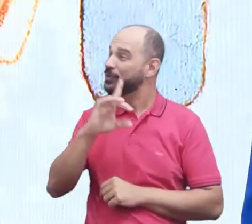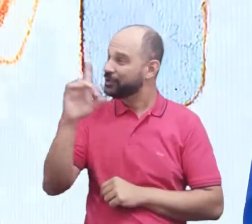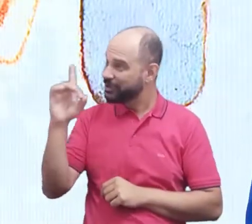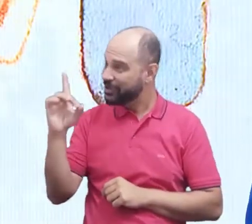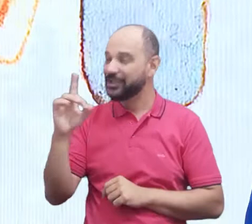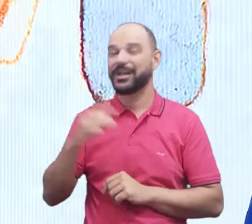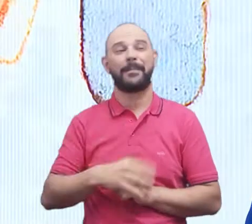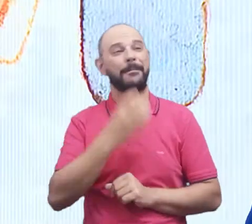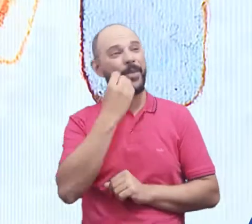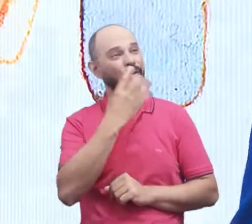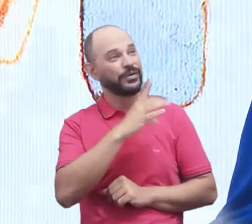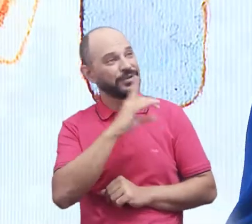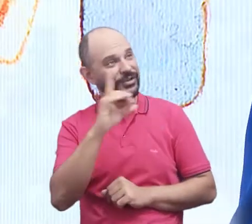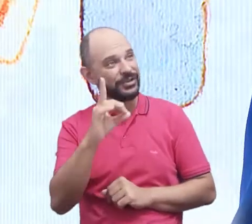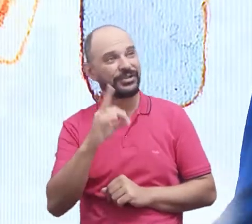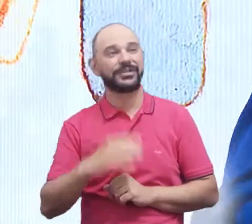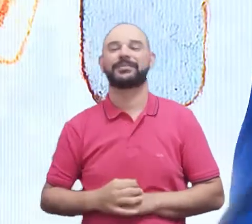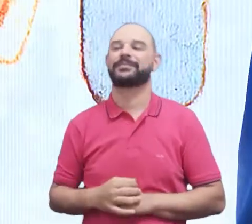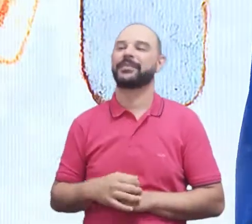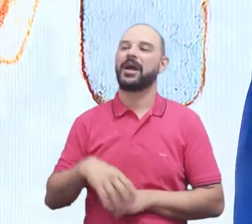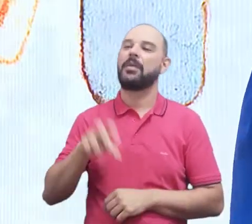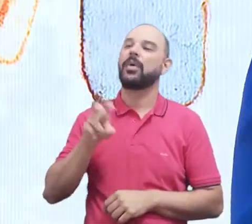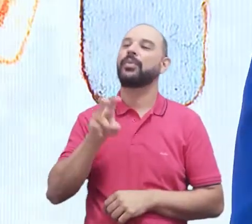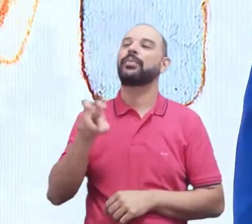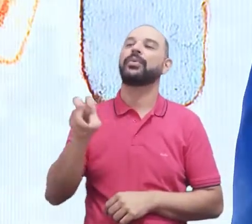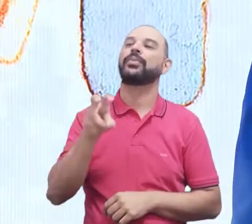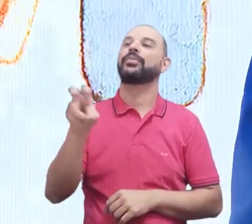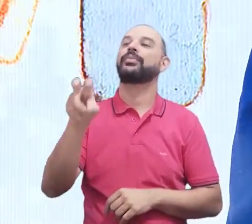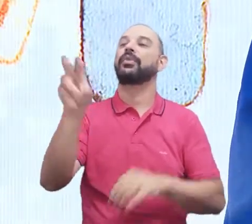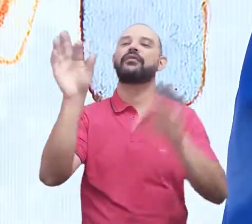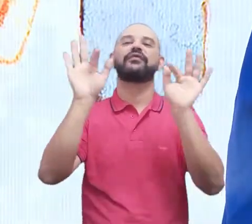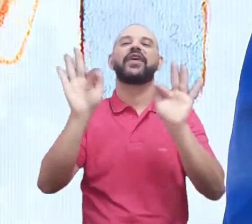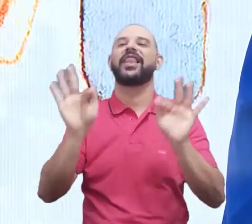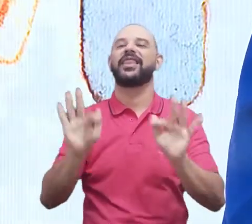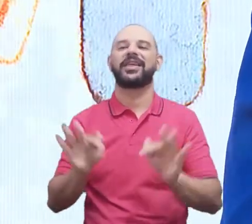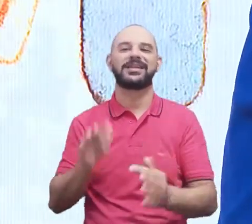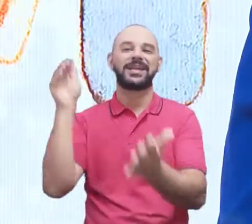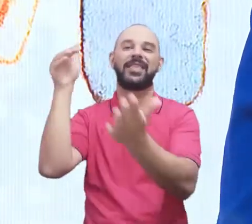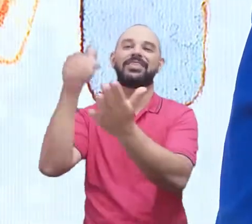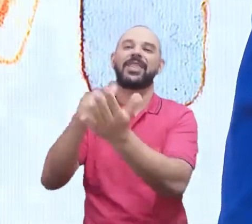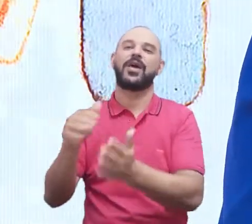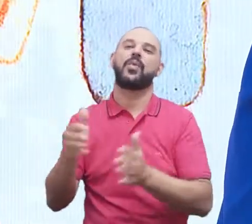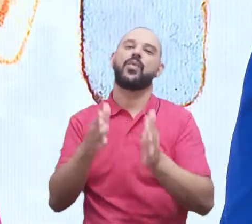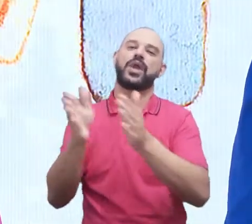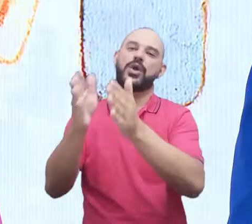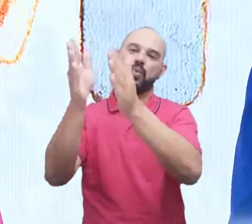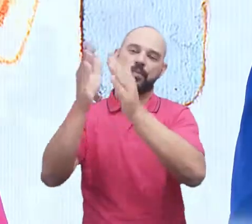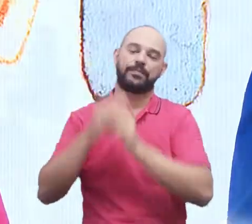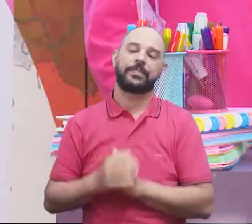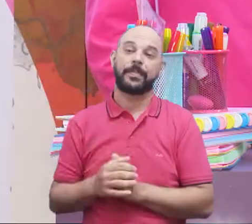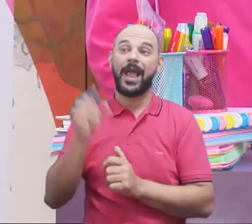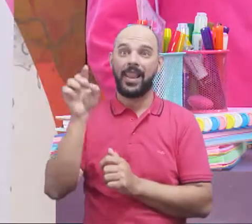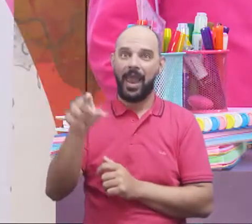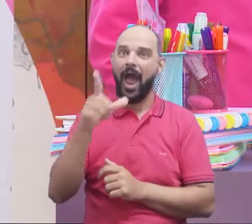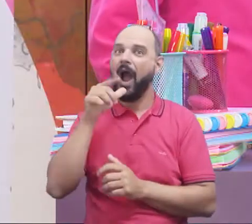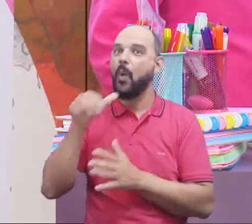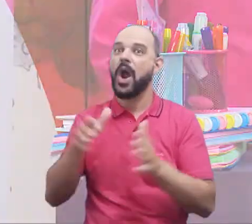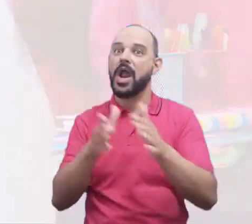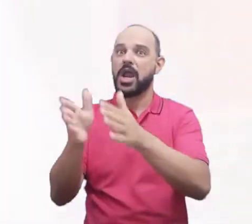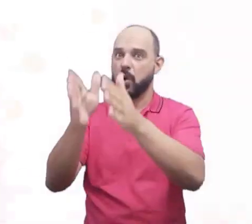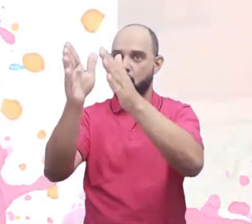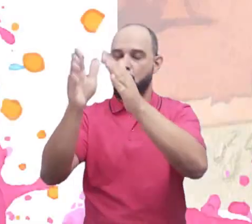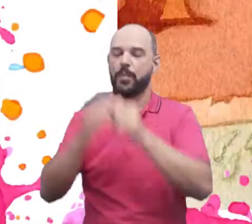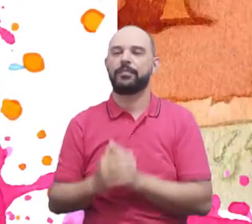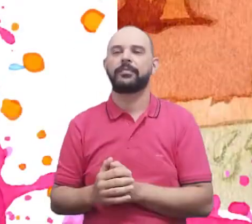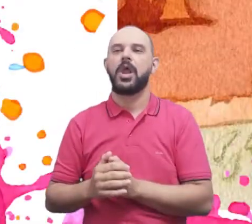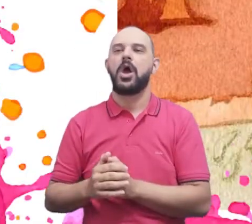Olá, bom dia! Respondia João e seguia feliz seu caminho para o rio.